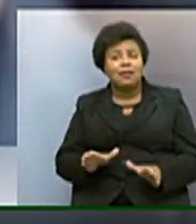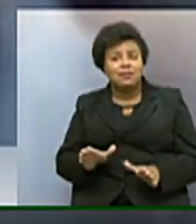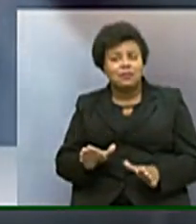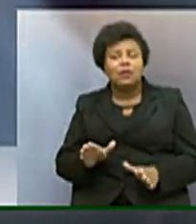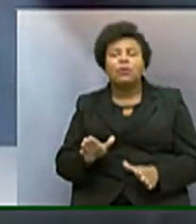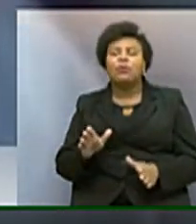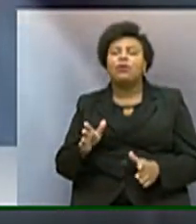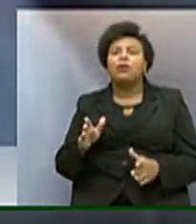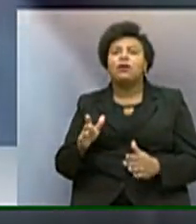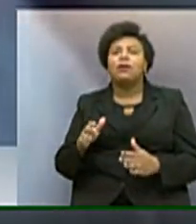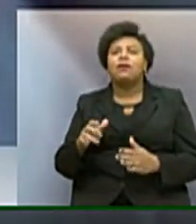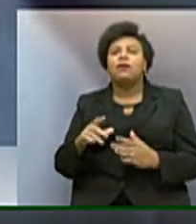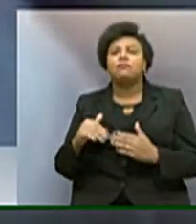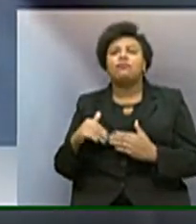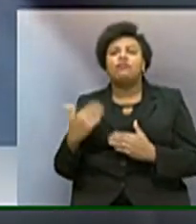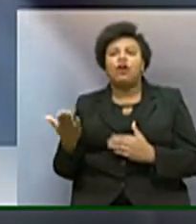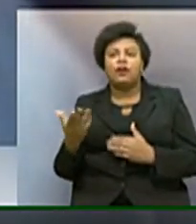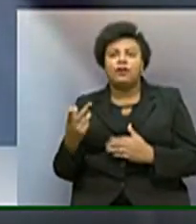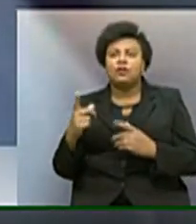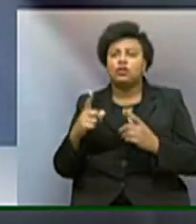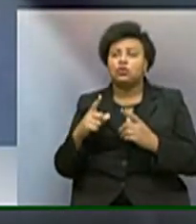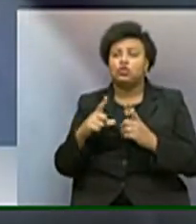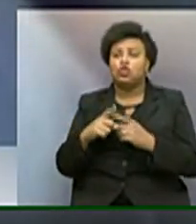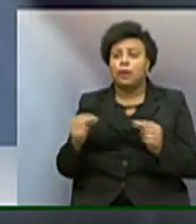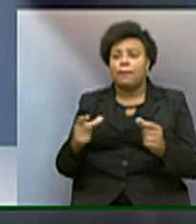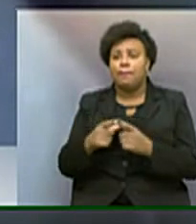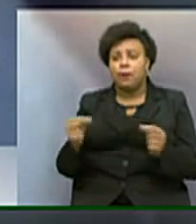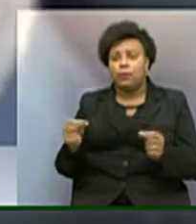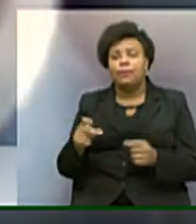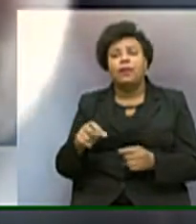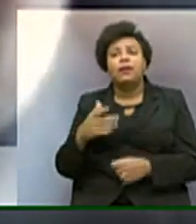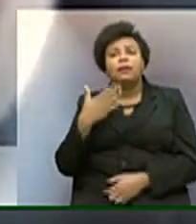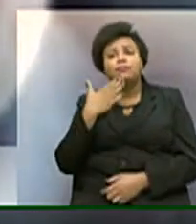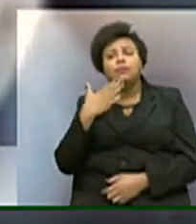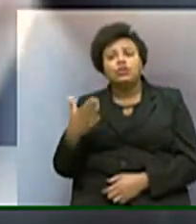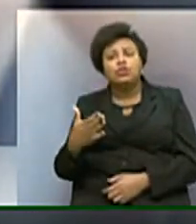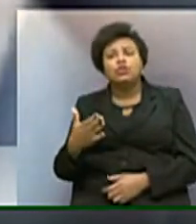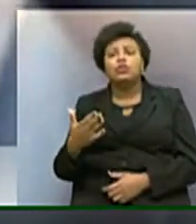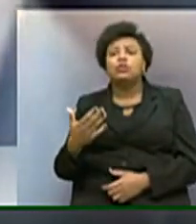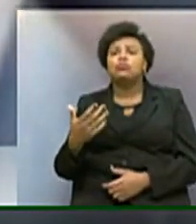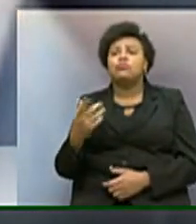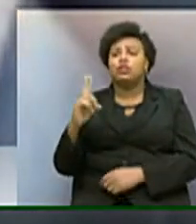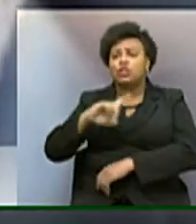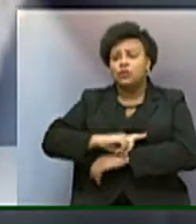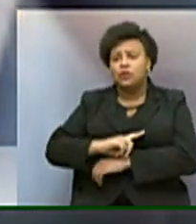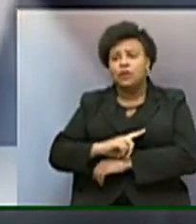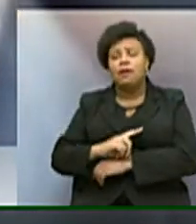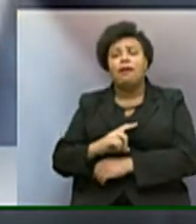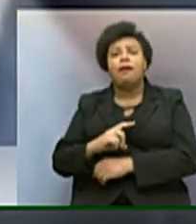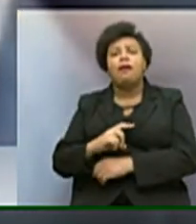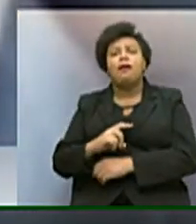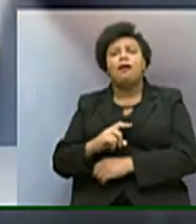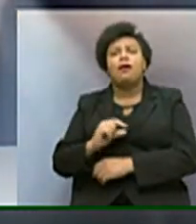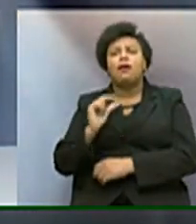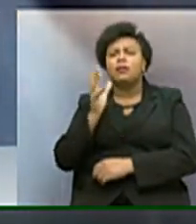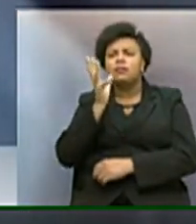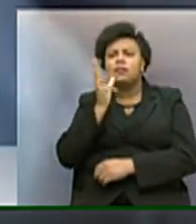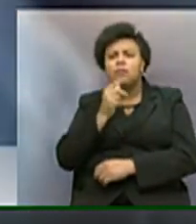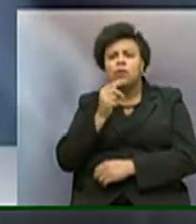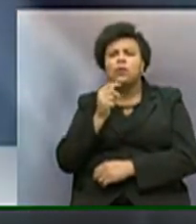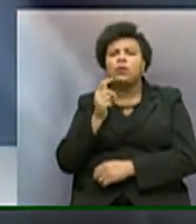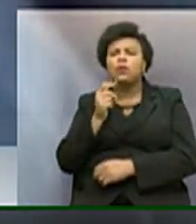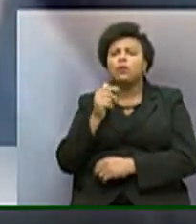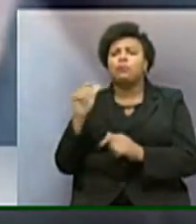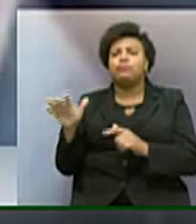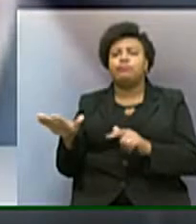japoneses fora do Japão. Então, foi pedido para ser essa data, embora um pouco demorado, que poderia ter